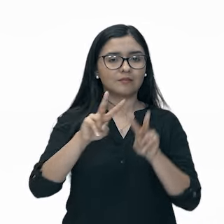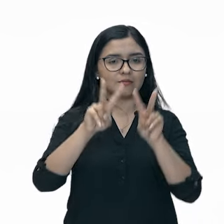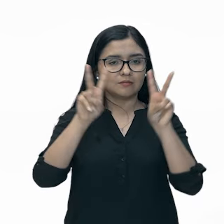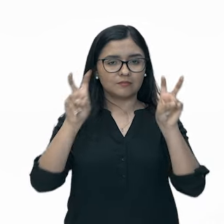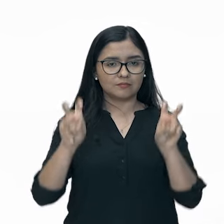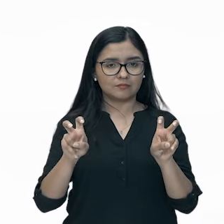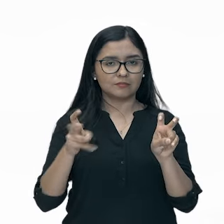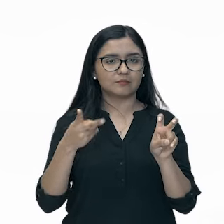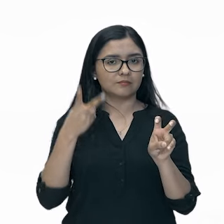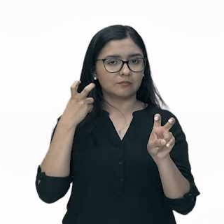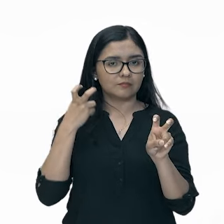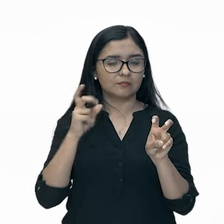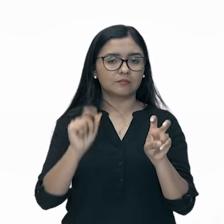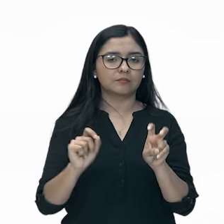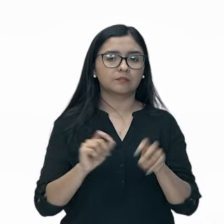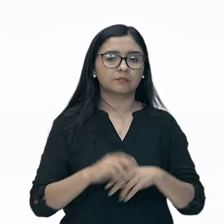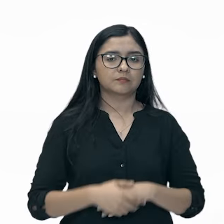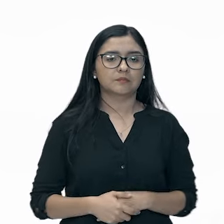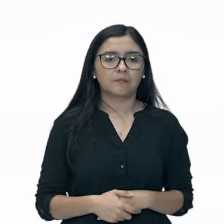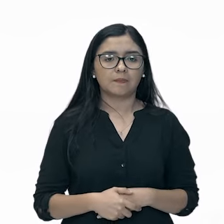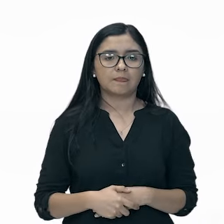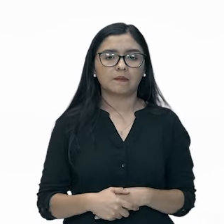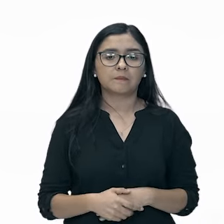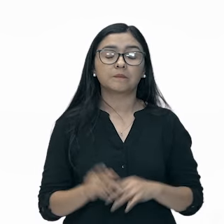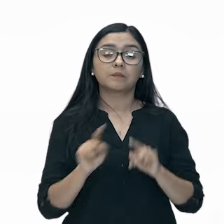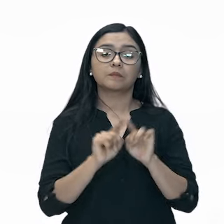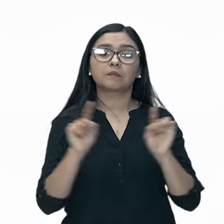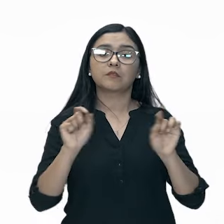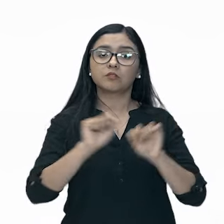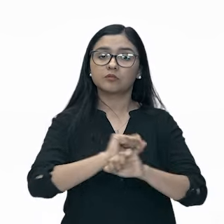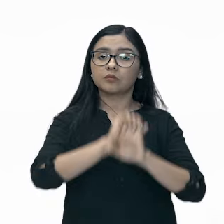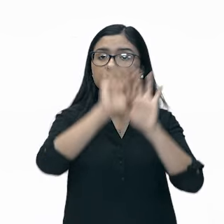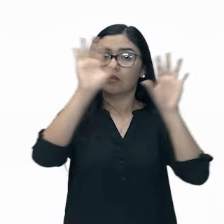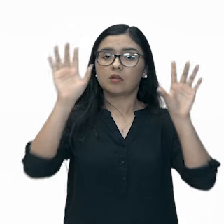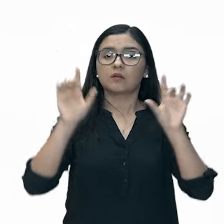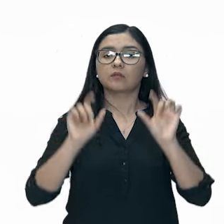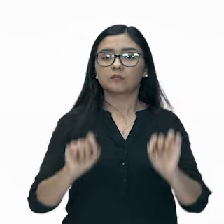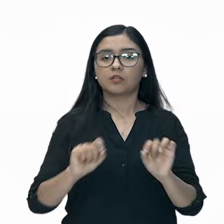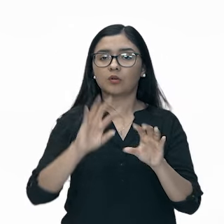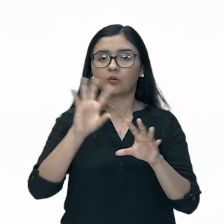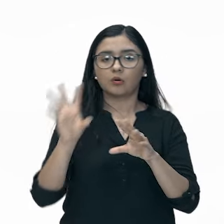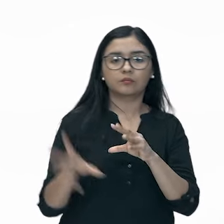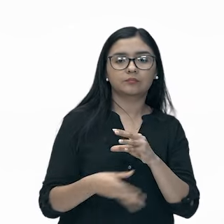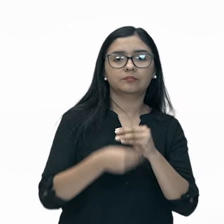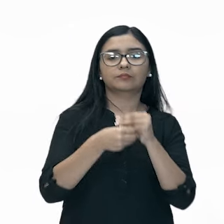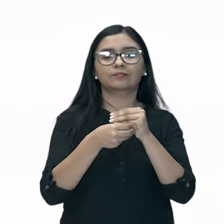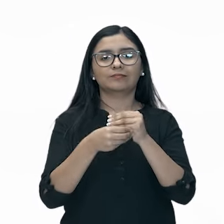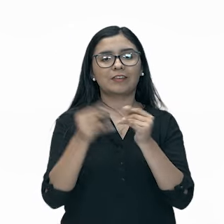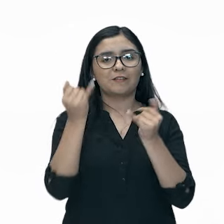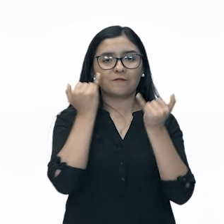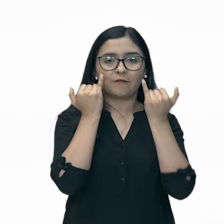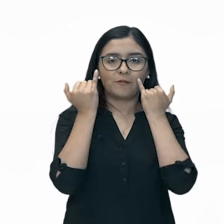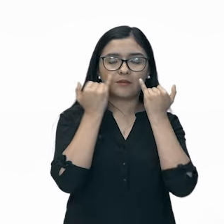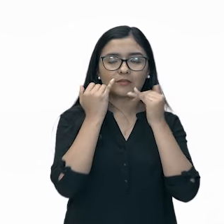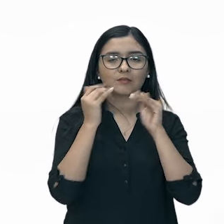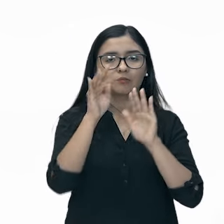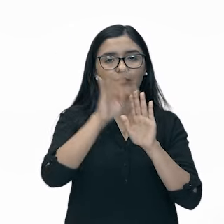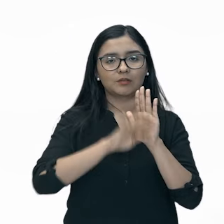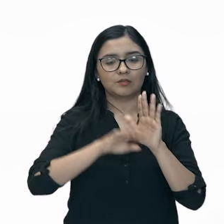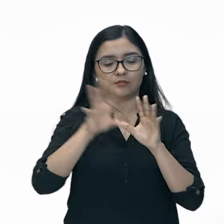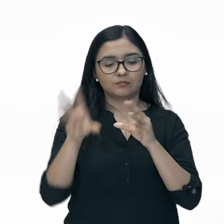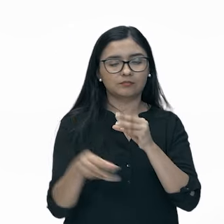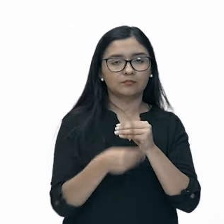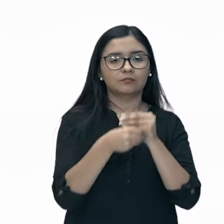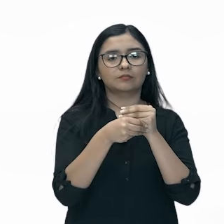aspas A questão não é essa é que eu deixo explícito que eu estou o quê acrescentando uma informação a esse texto que eu estou